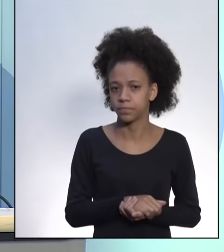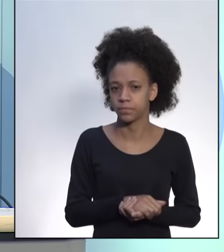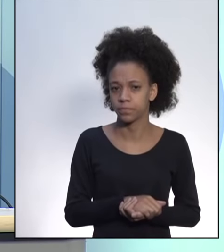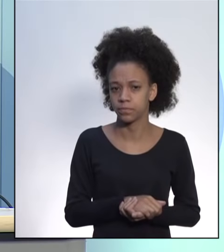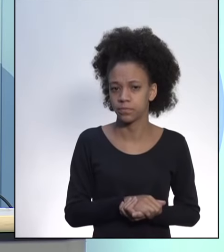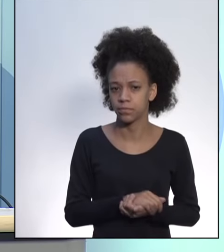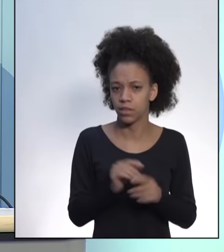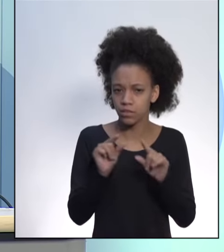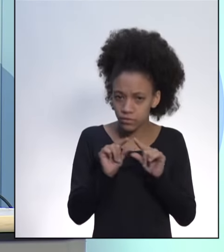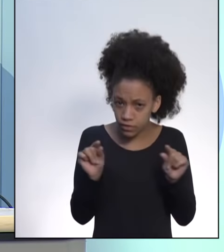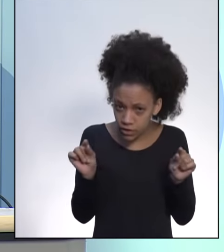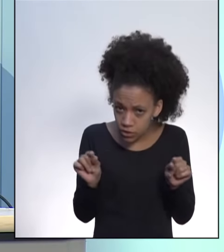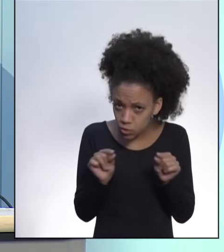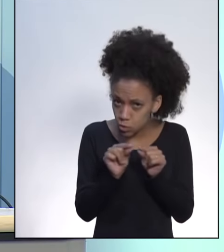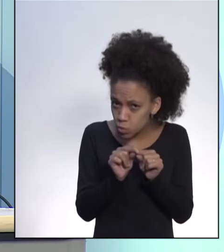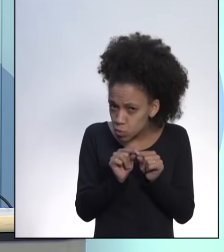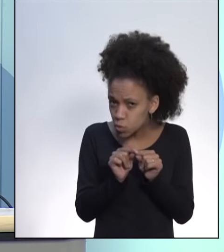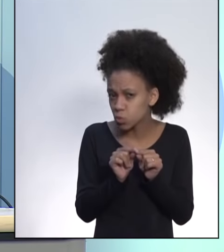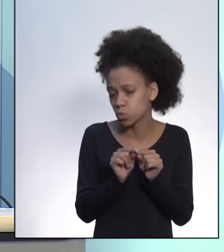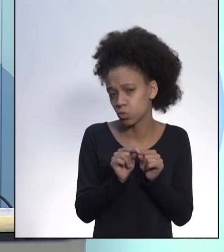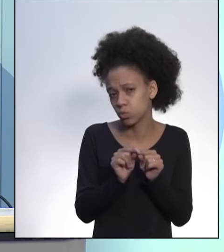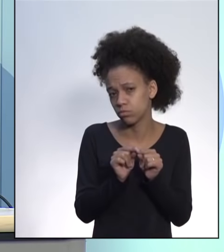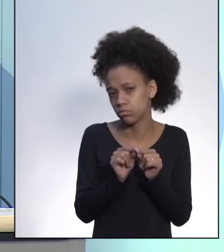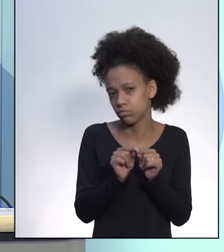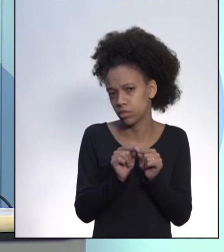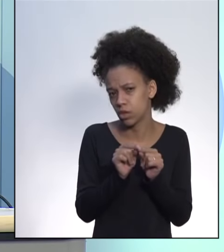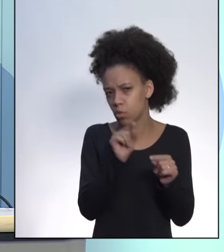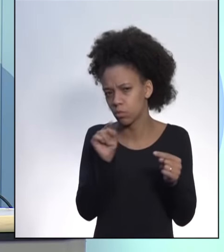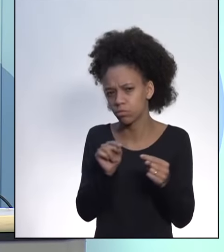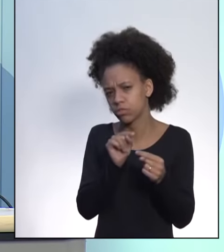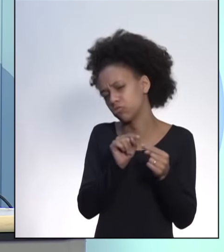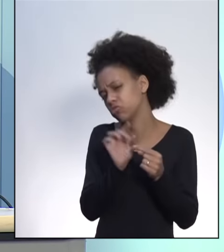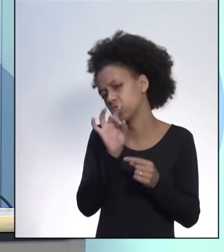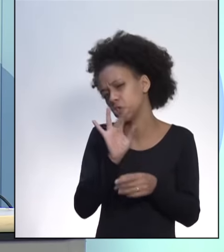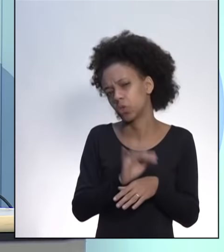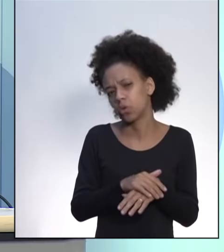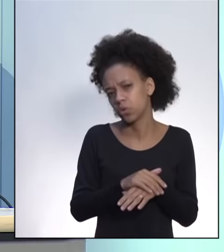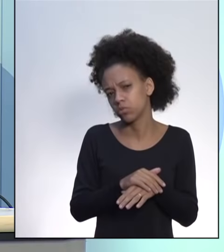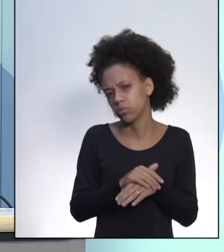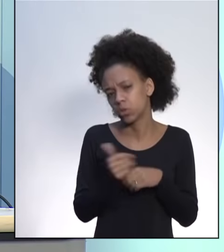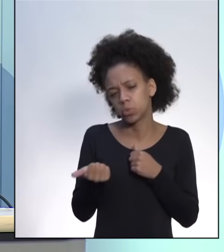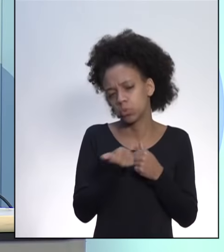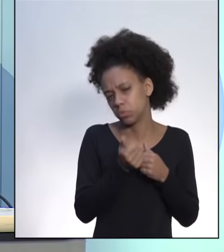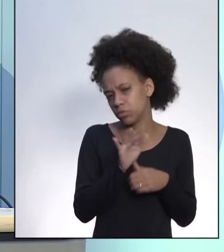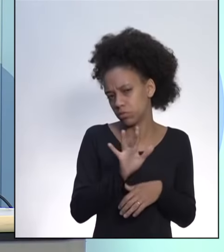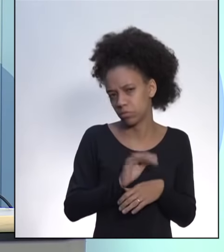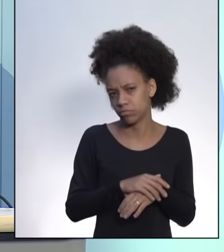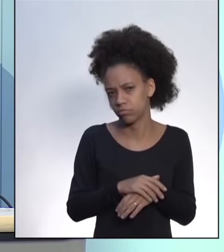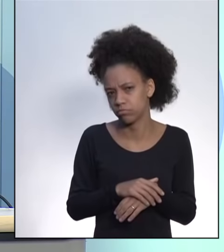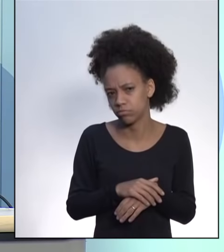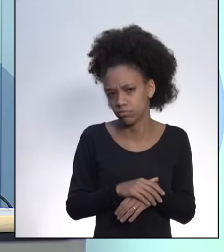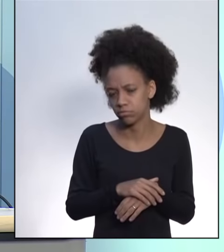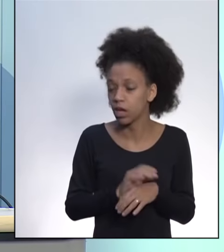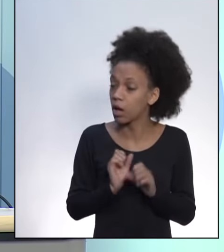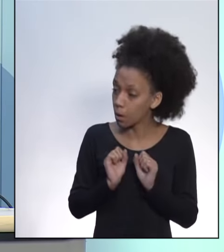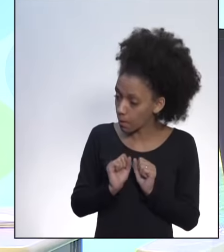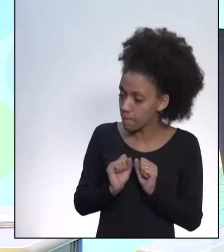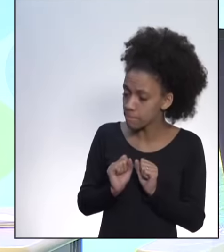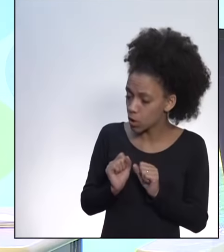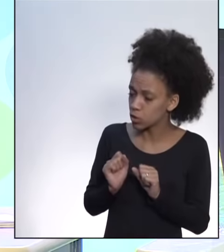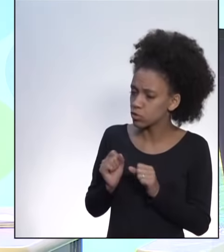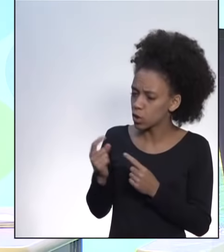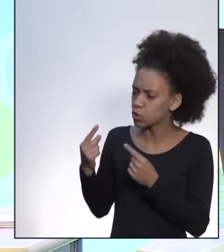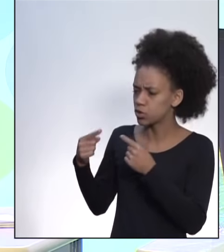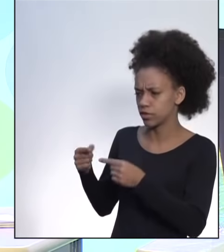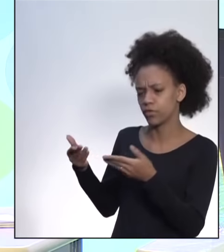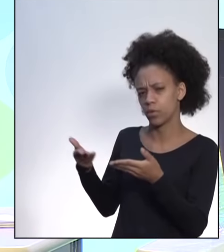há frases curtas com uma uma adjetivo ou apenas um substantivo eu posso colocar também um